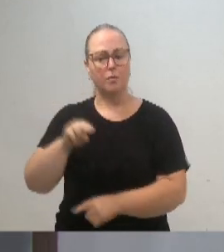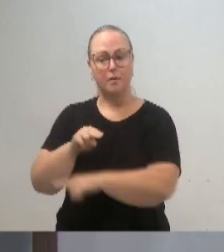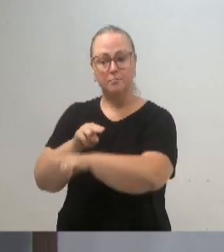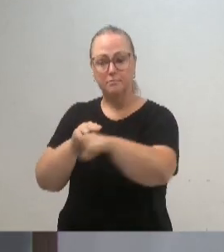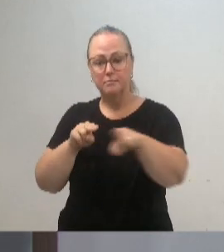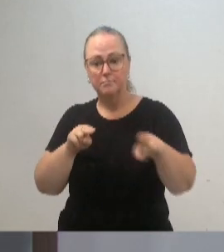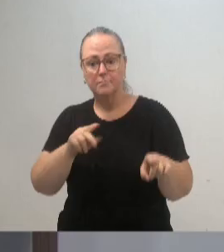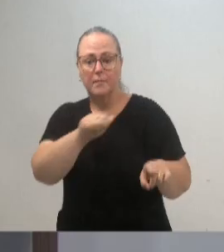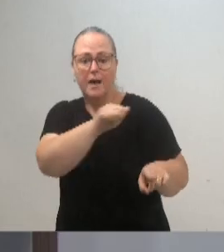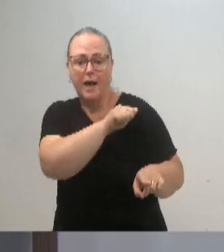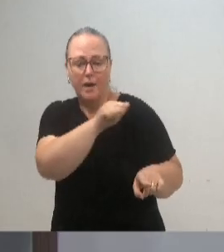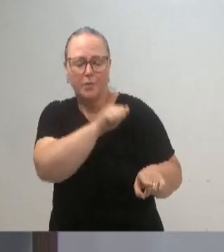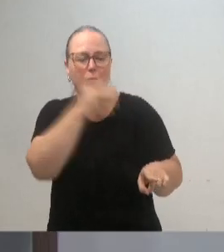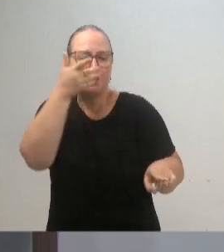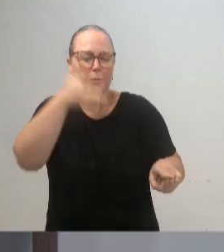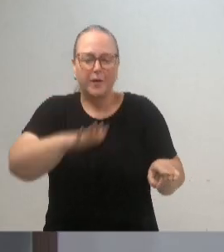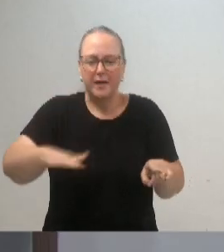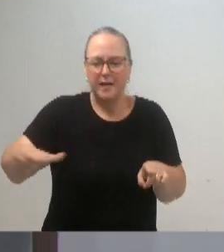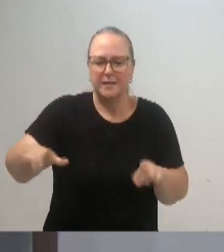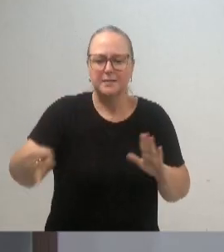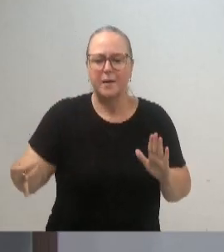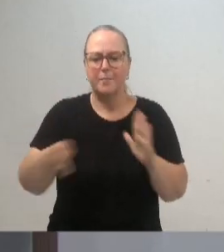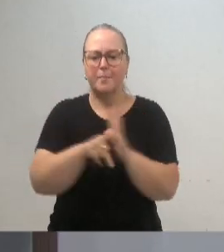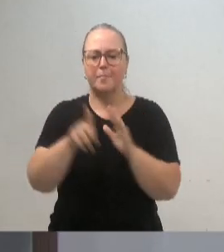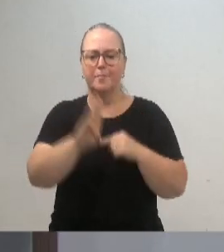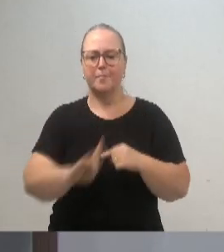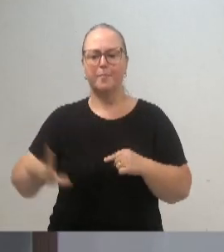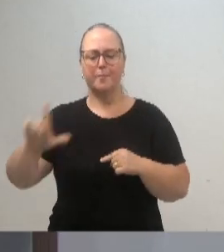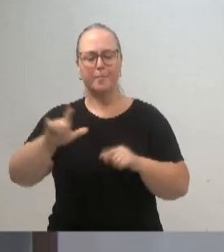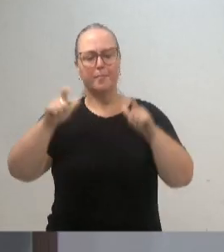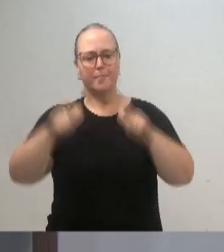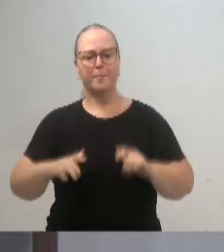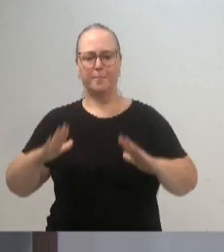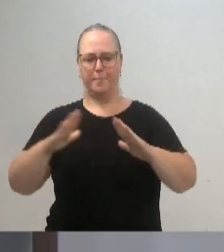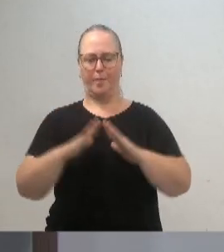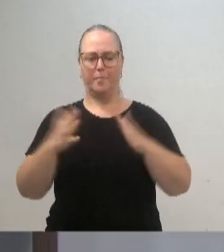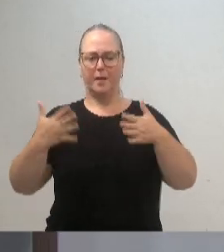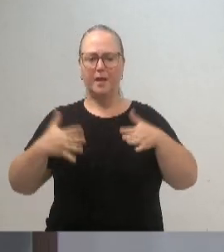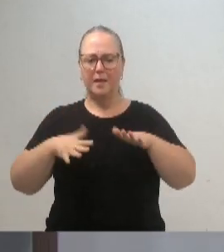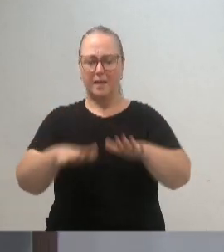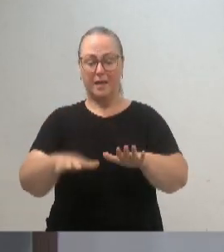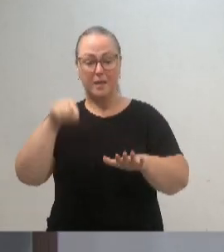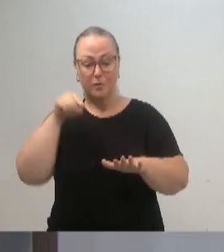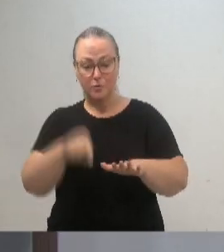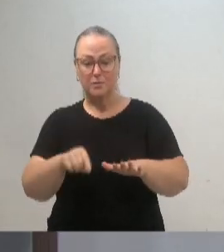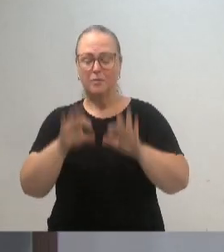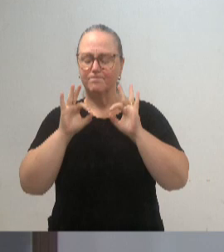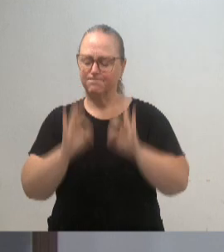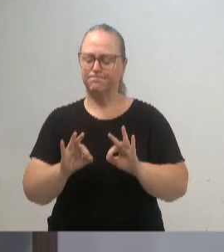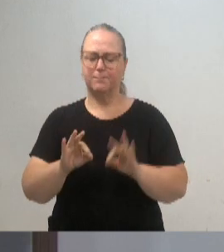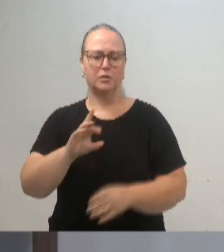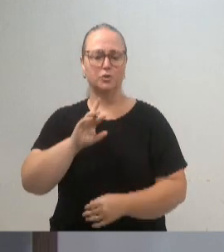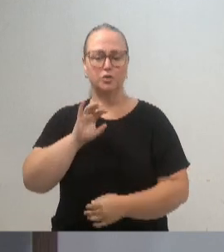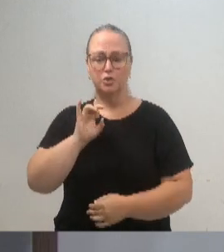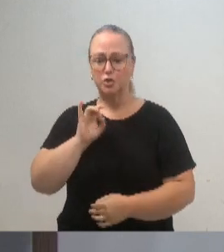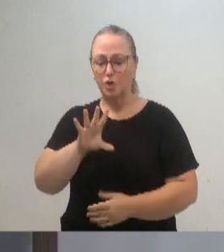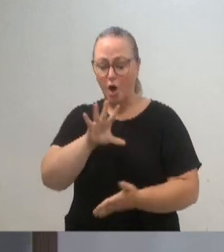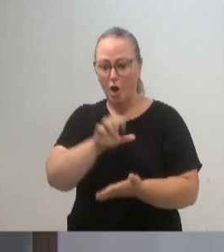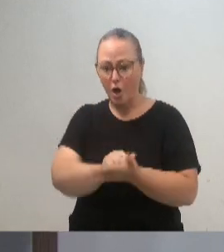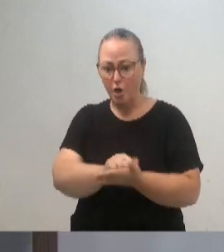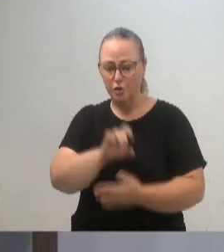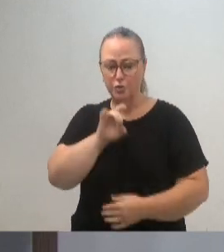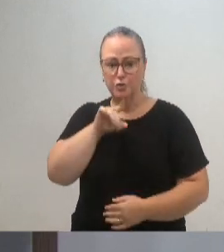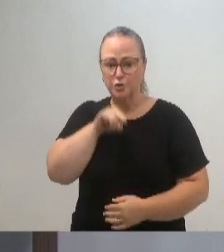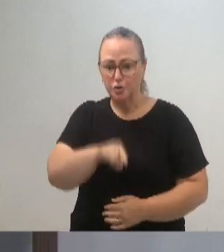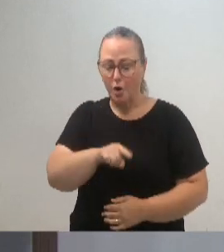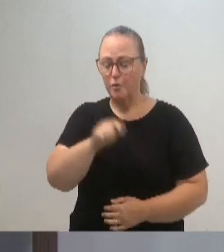são blumenauenses e que a inclusão de verdade e de qualidade vai muito, mas muito além de matricular essas crianças numa